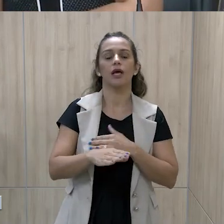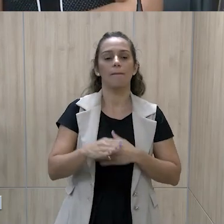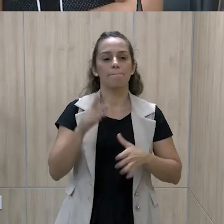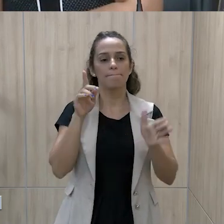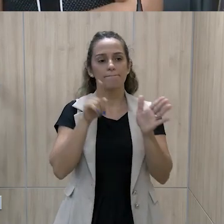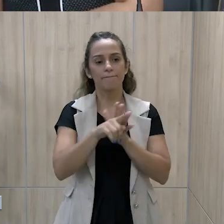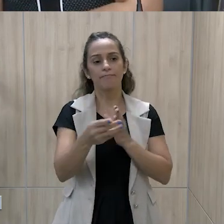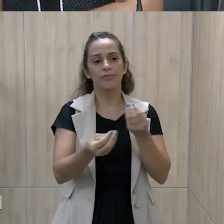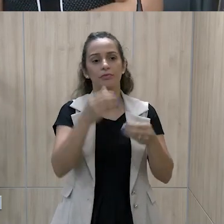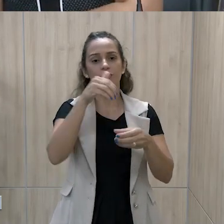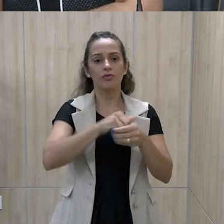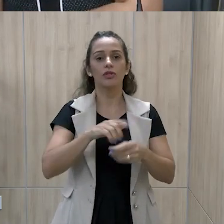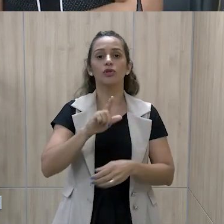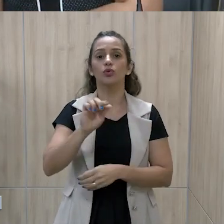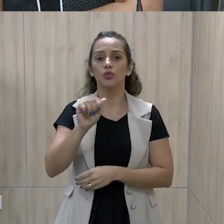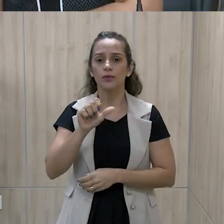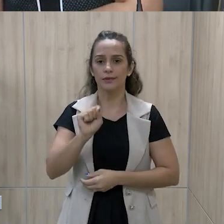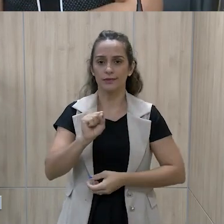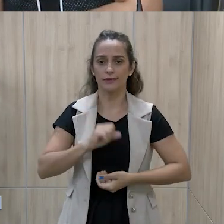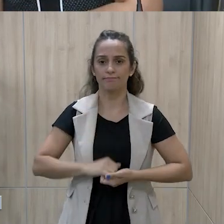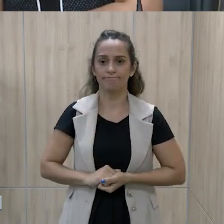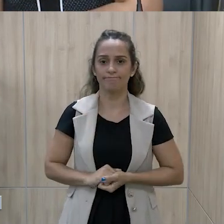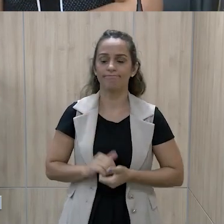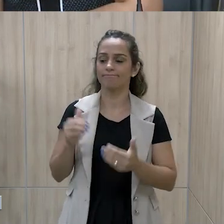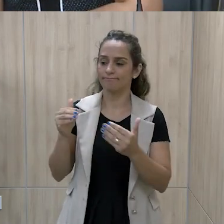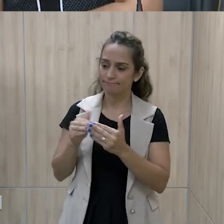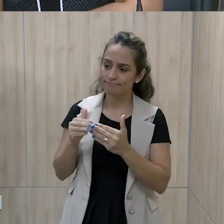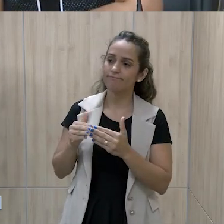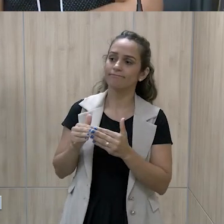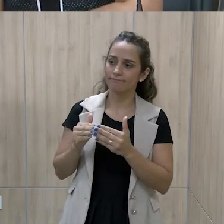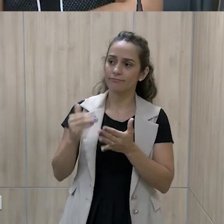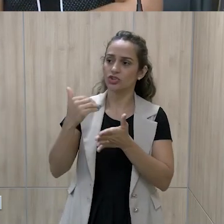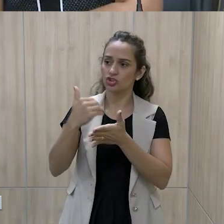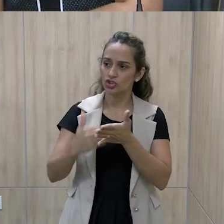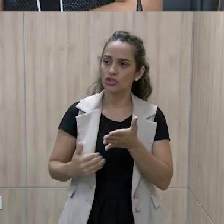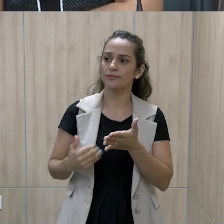arquivamento pergunta como vota Deputado Lucas Torres